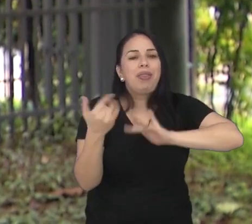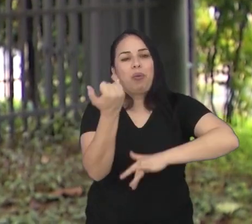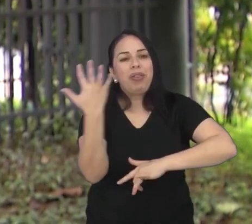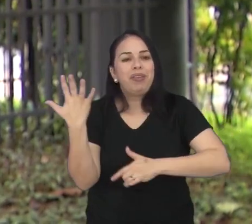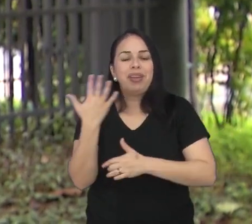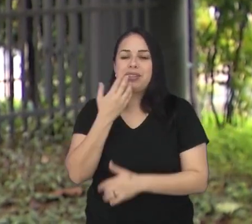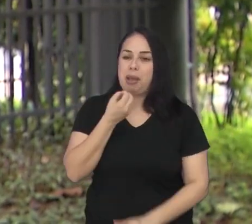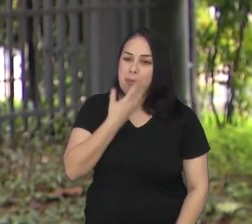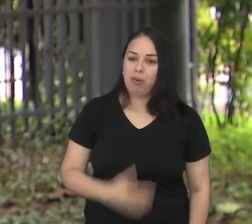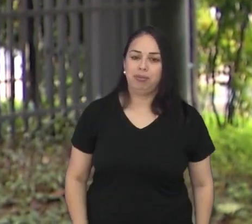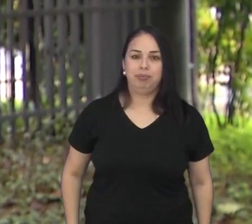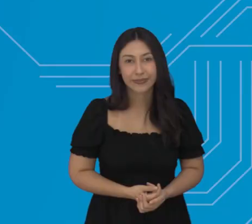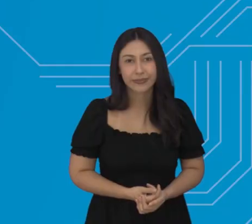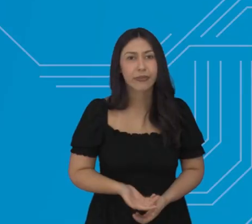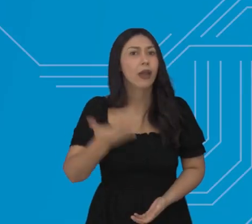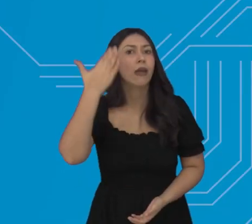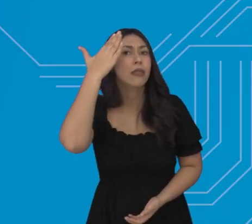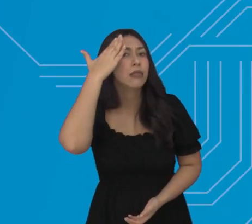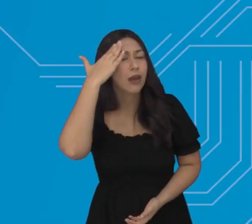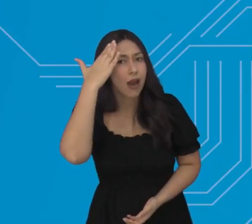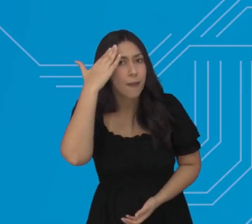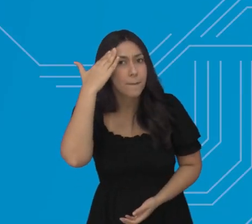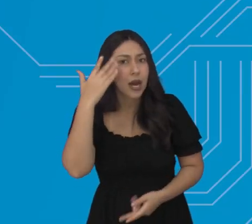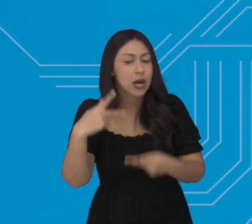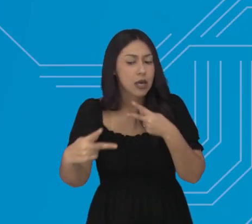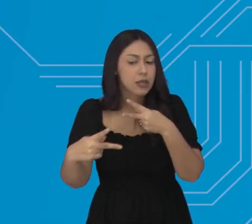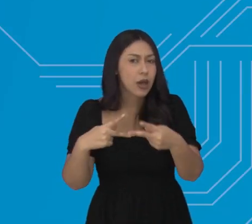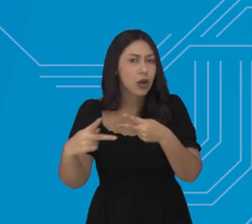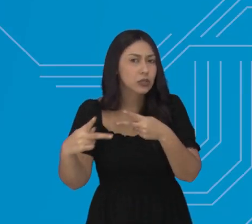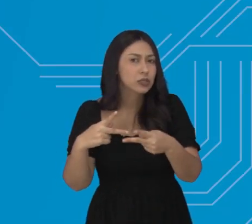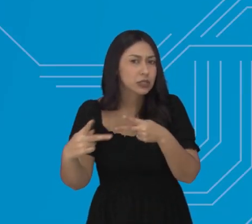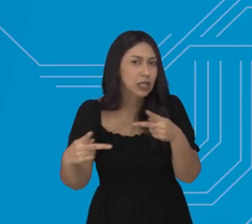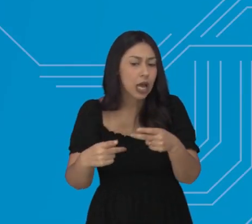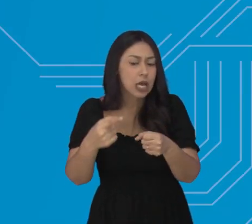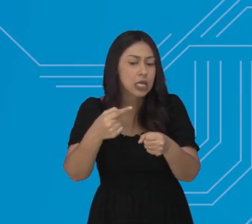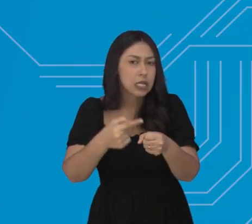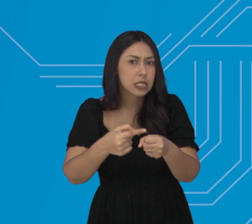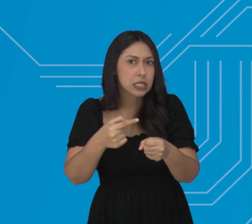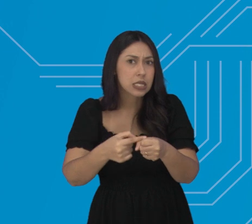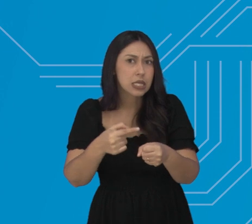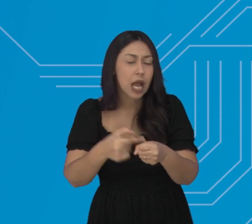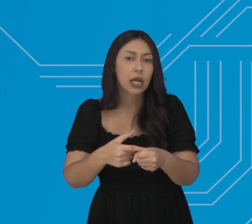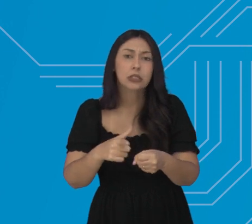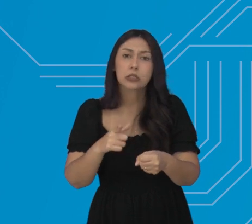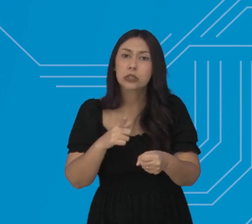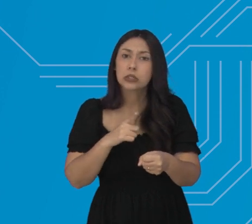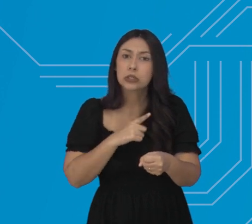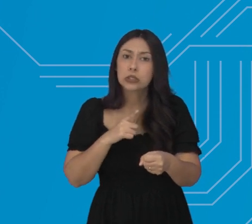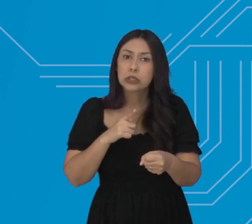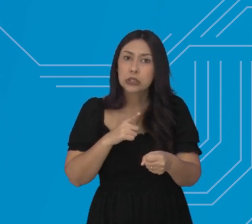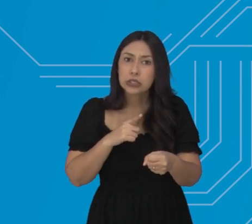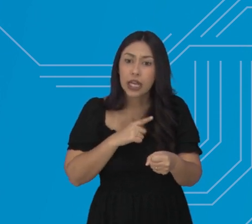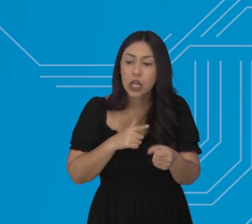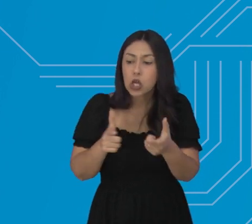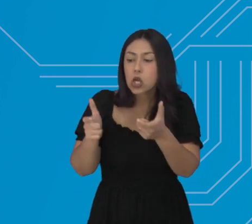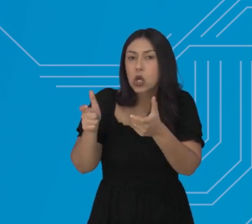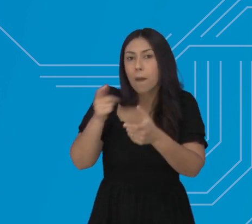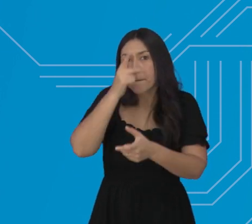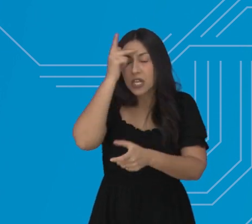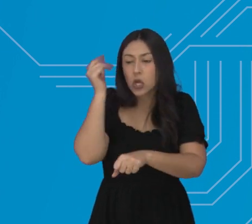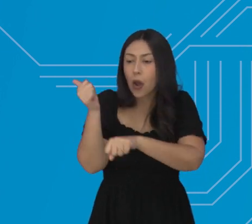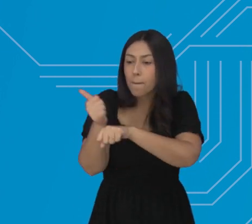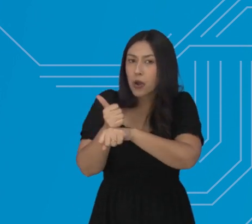psicológico, todo para o urbano. E sabia que São José dos Campos está entre as cidades do estado com maior número de adesões de criadores de